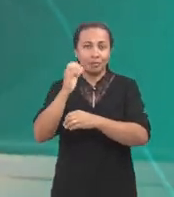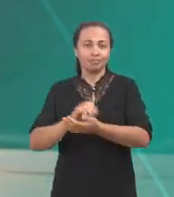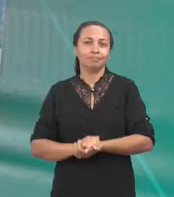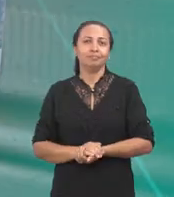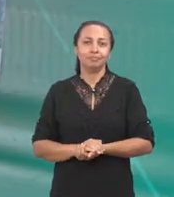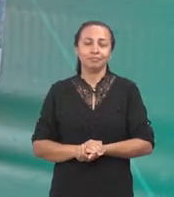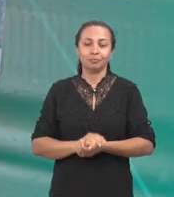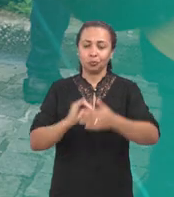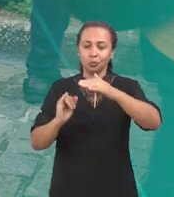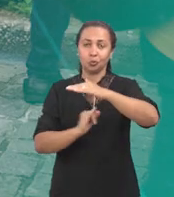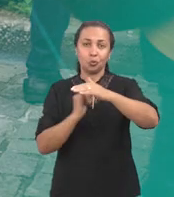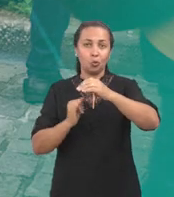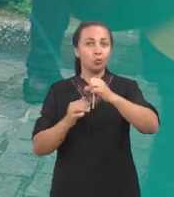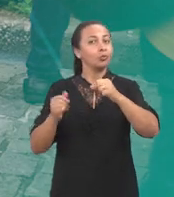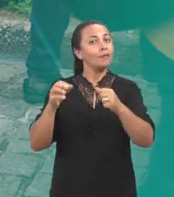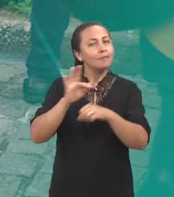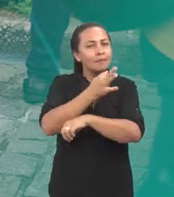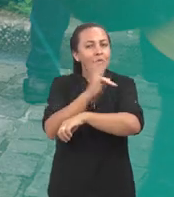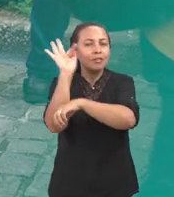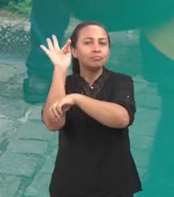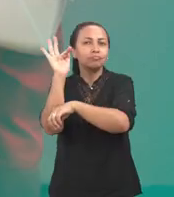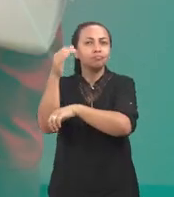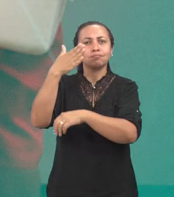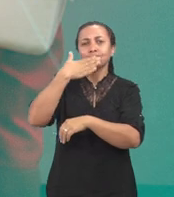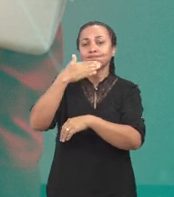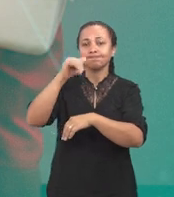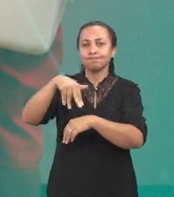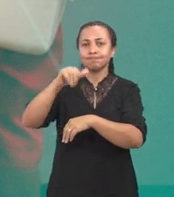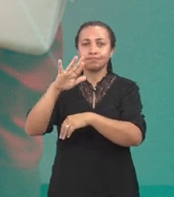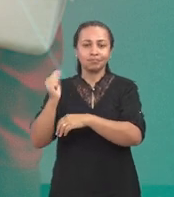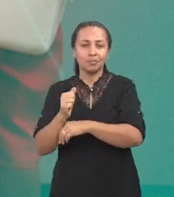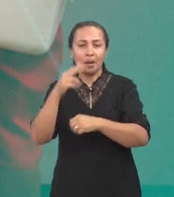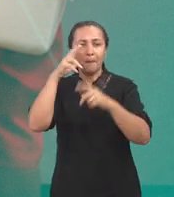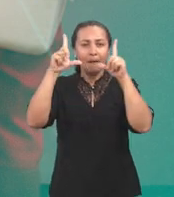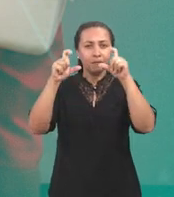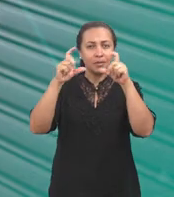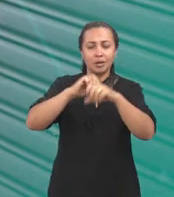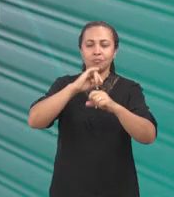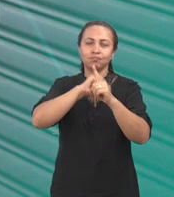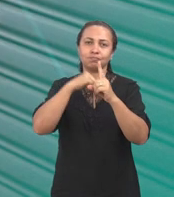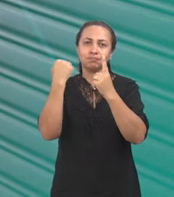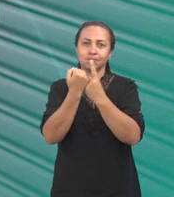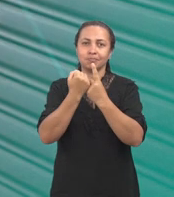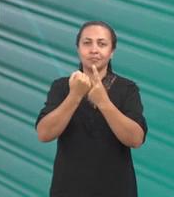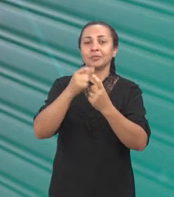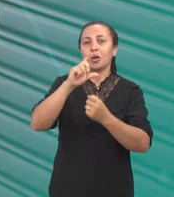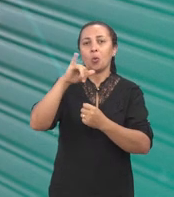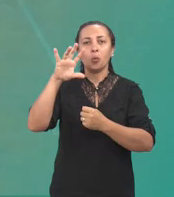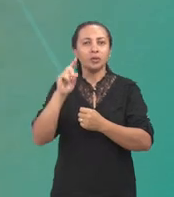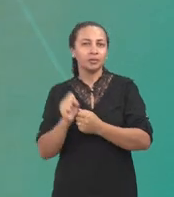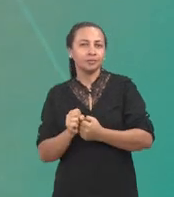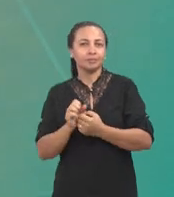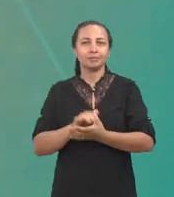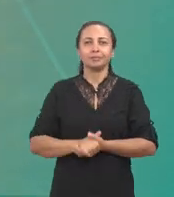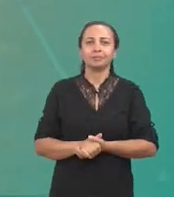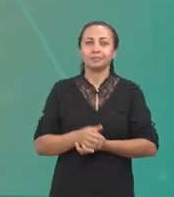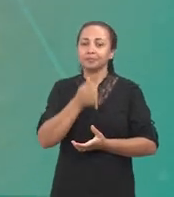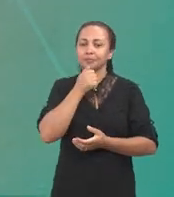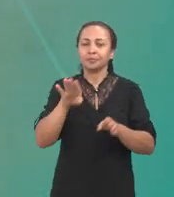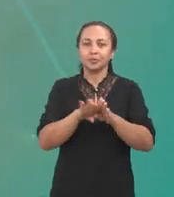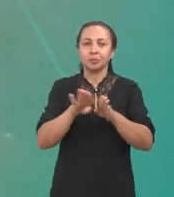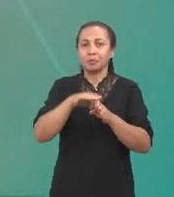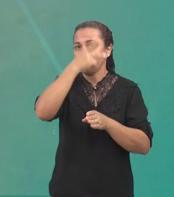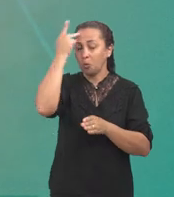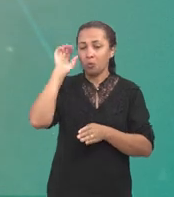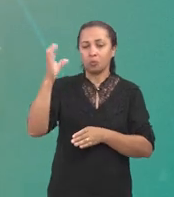do Ceará no estudo do Instituto Federal do Maranhão mostra o impacto da fotografia na sociedade de São Luís e